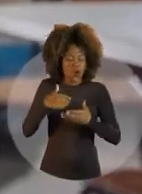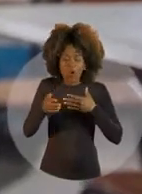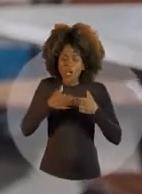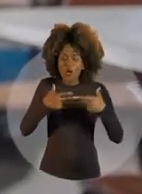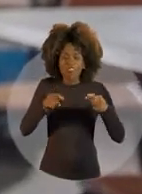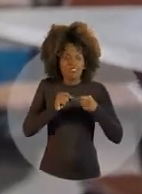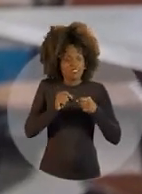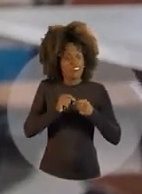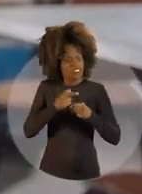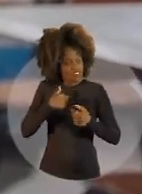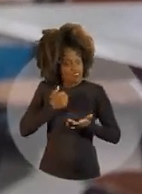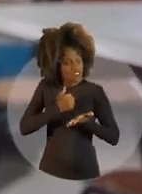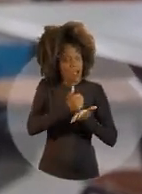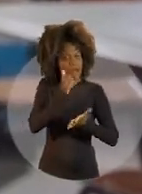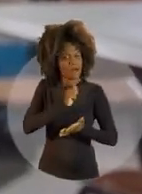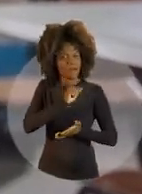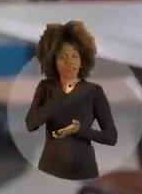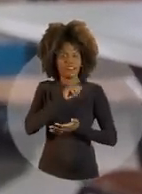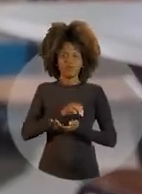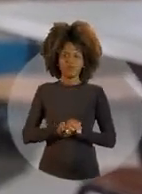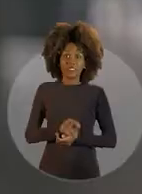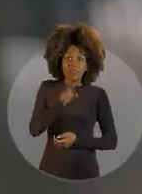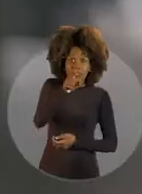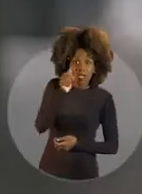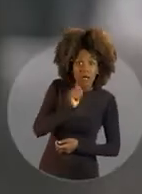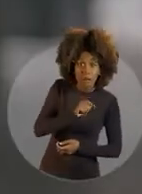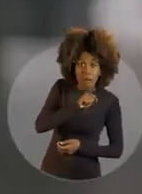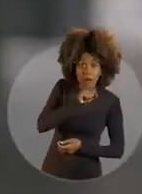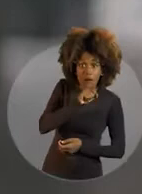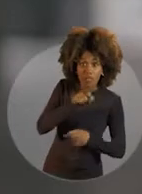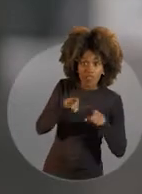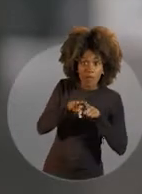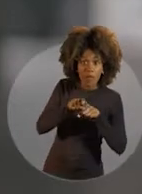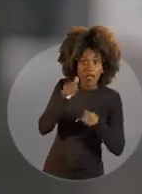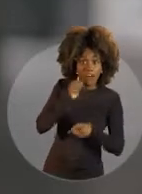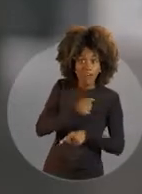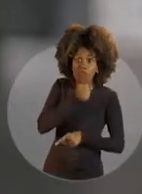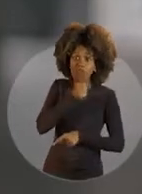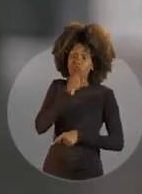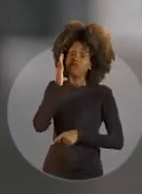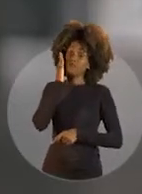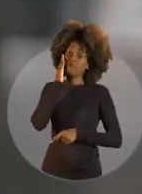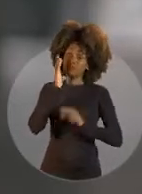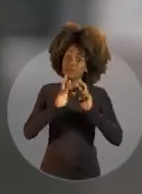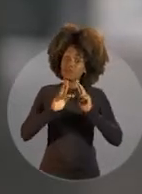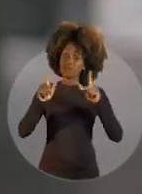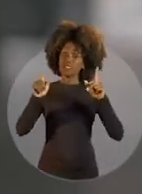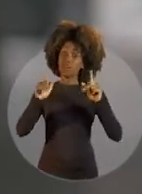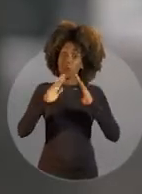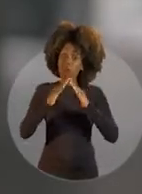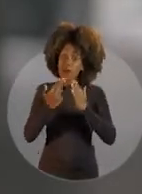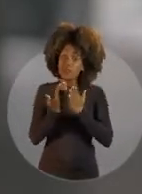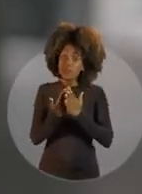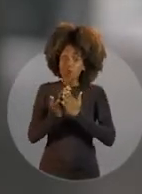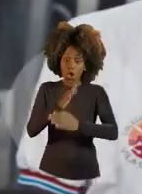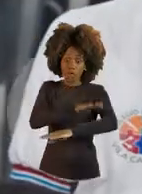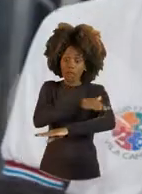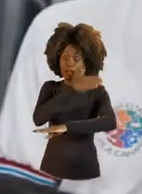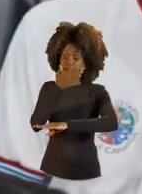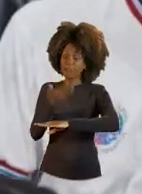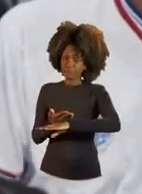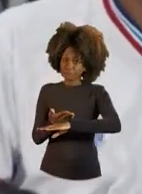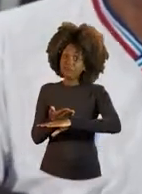ela, eu faço. Você que é mãe, avó, sabe a diferença que uma escola em tempo